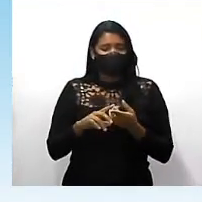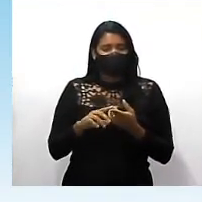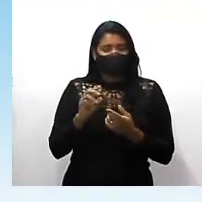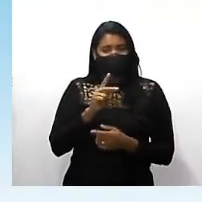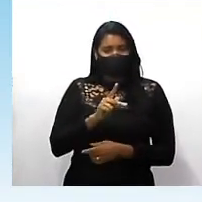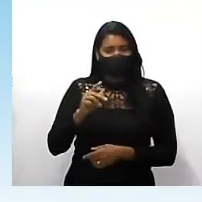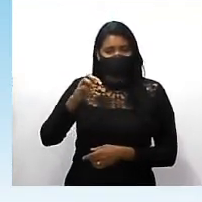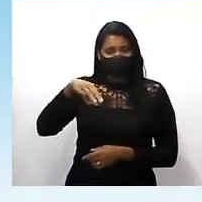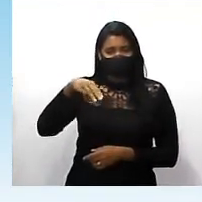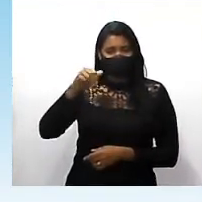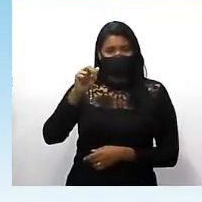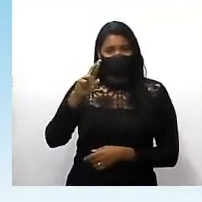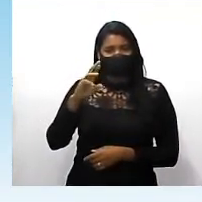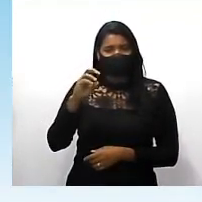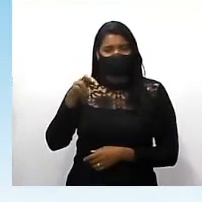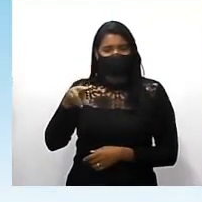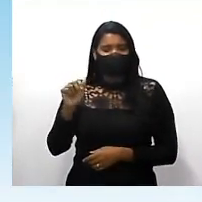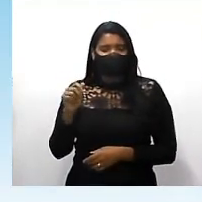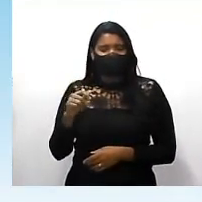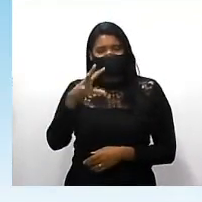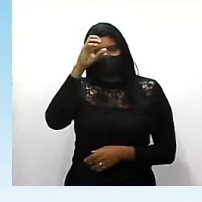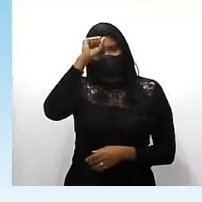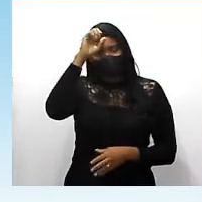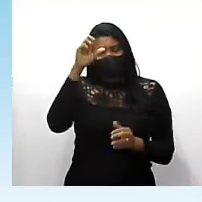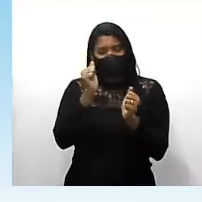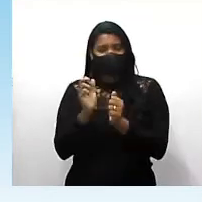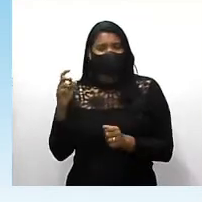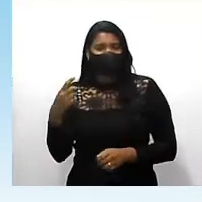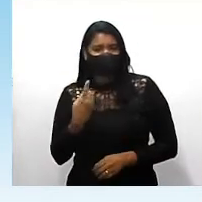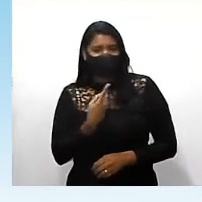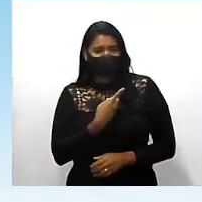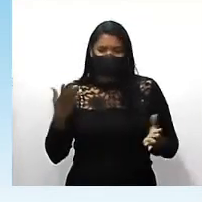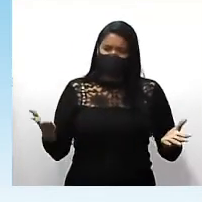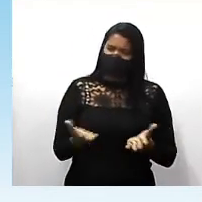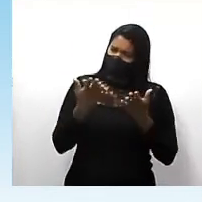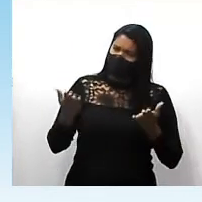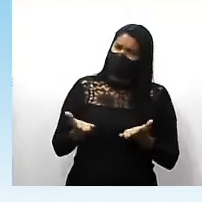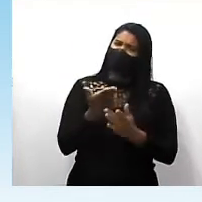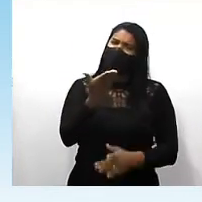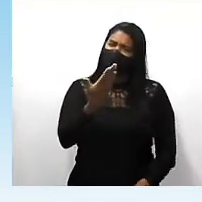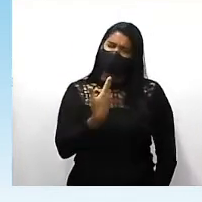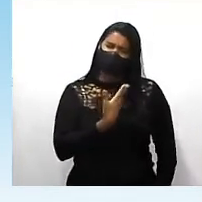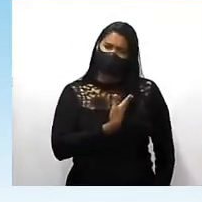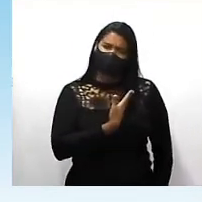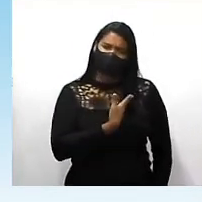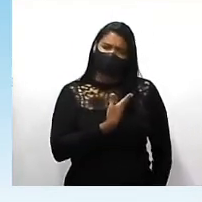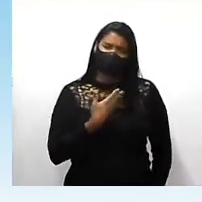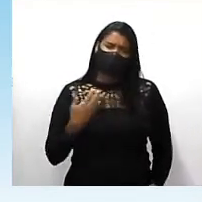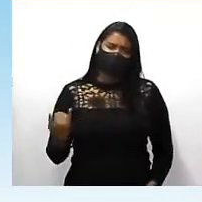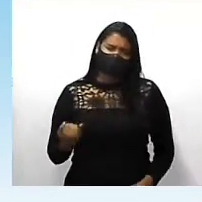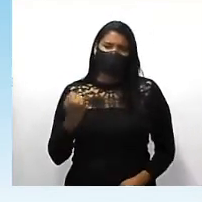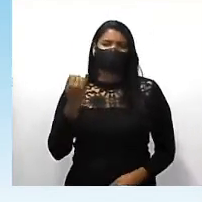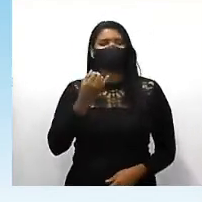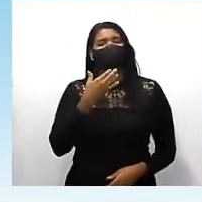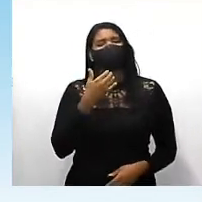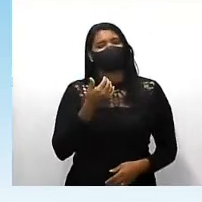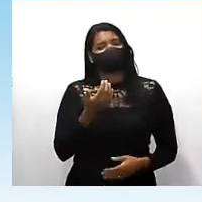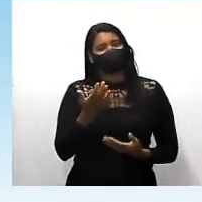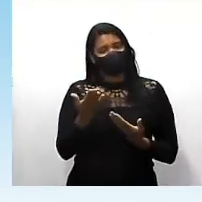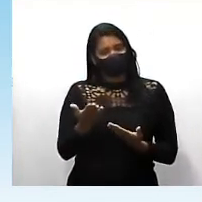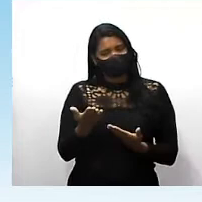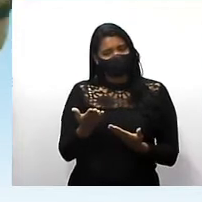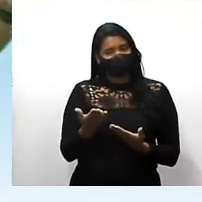uma daqueles que aprende junto conosco, vá lá, motive o seu colega, motive o seu amigo a participar conosco